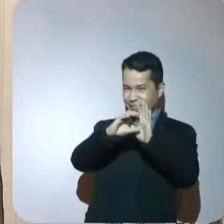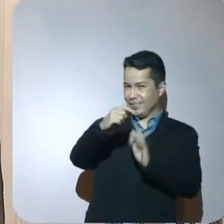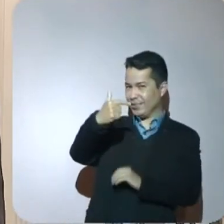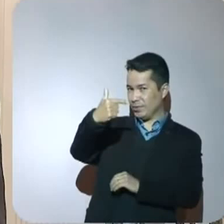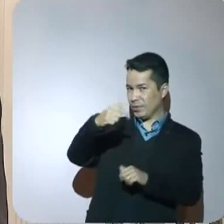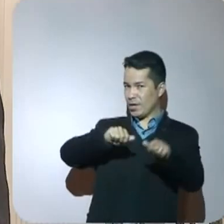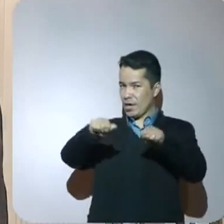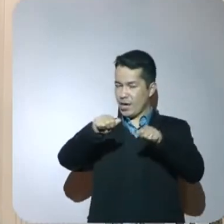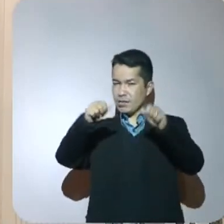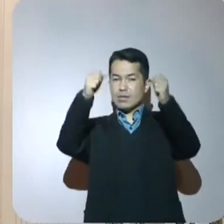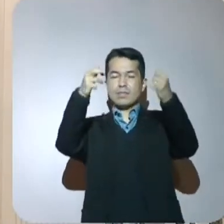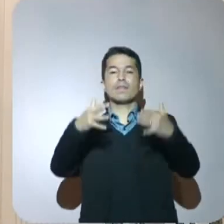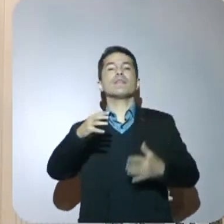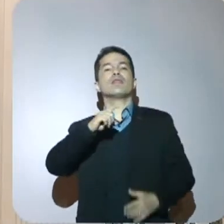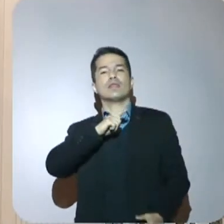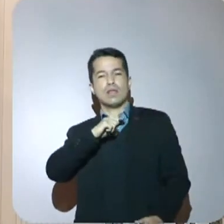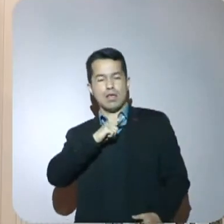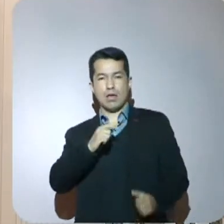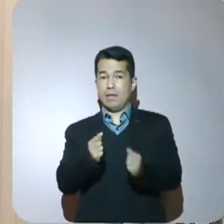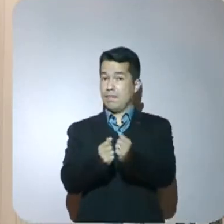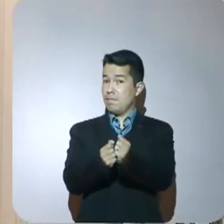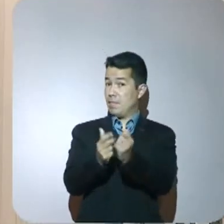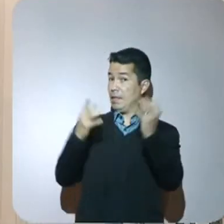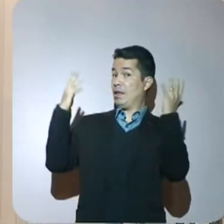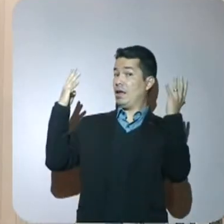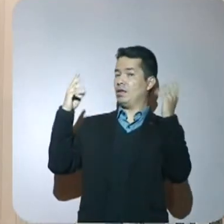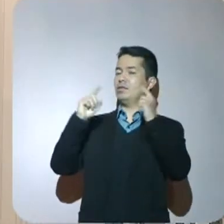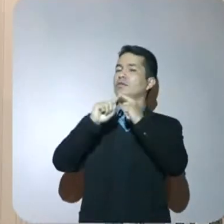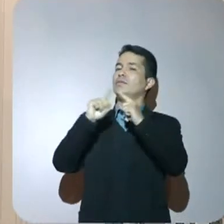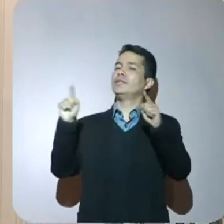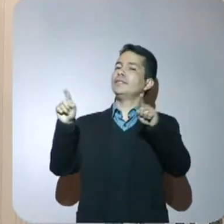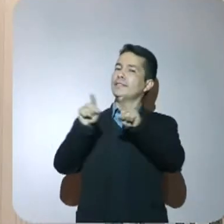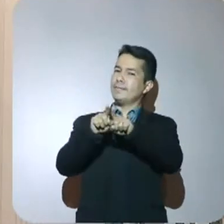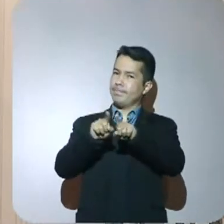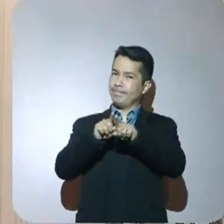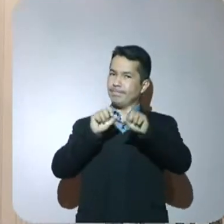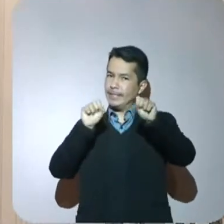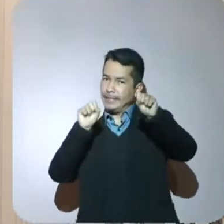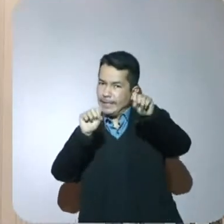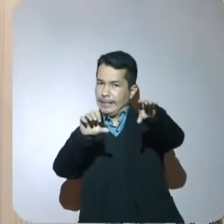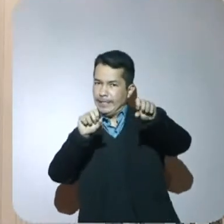É interessante, não é? Porque esse equilíbrio é